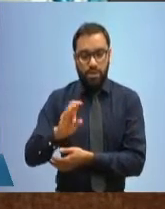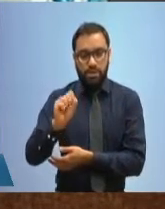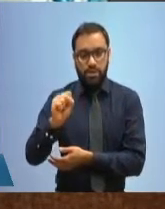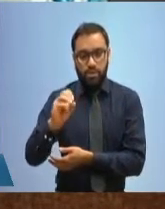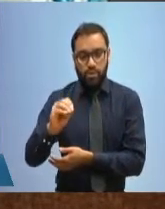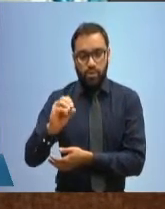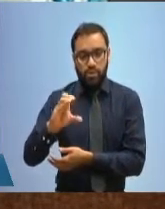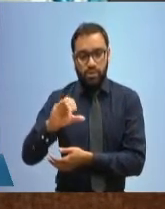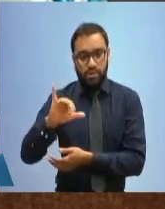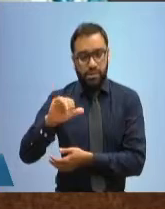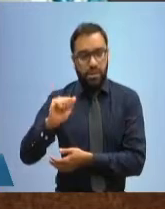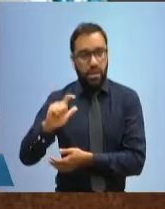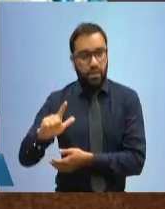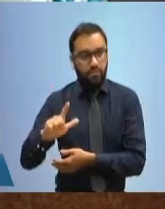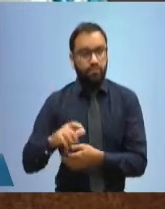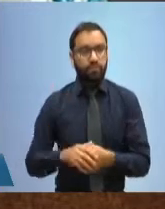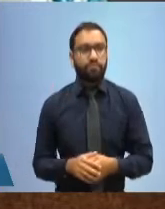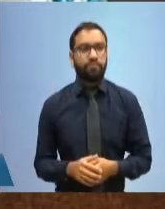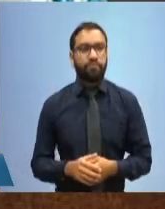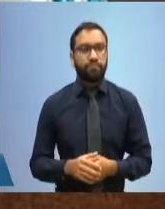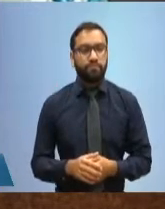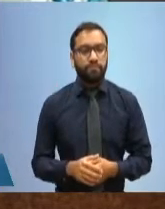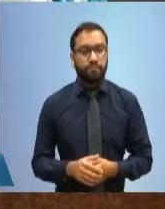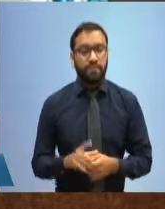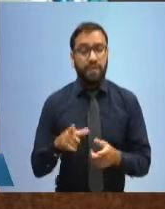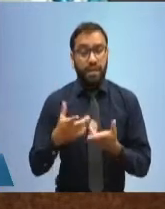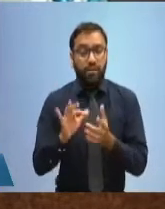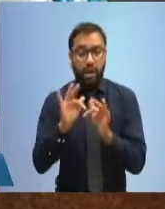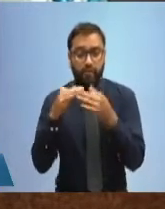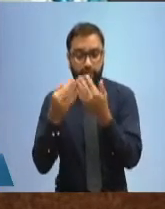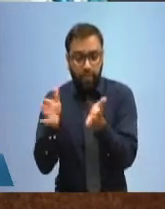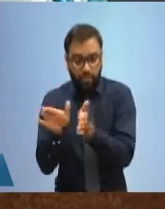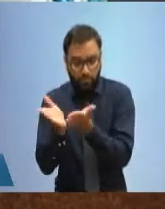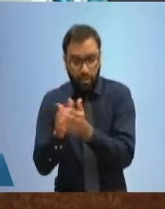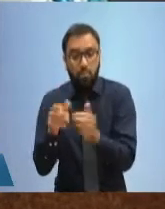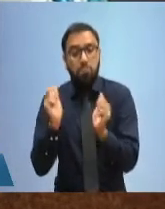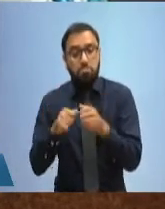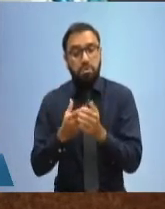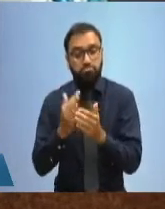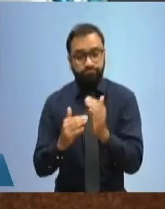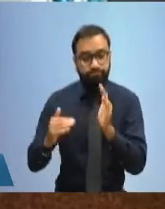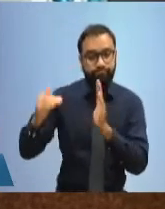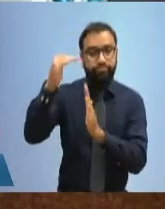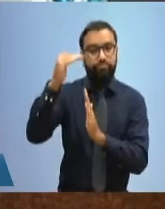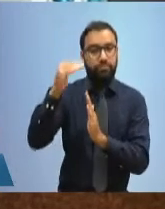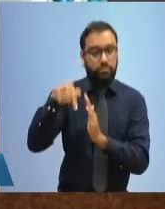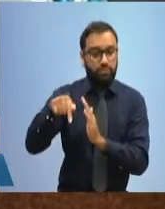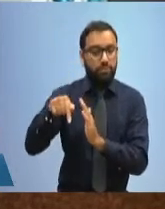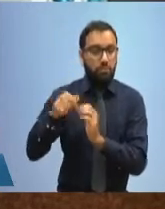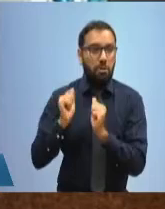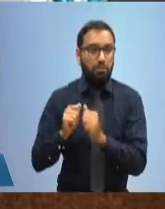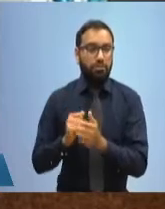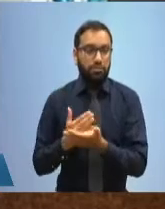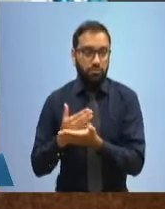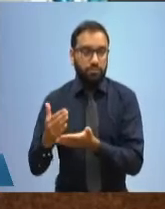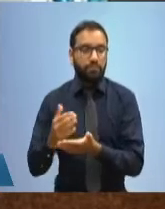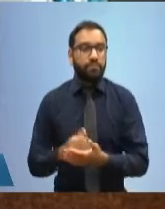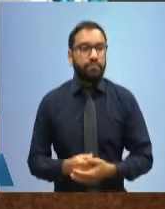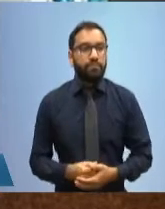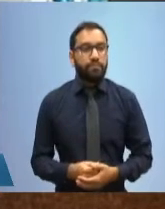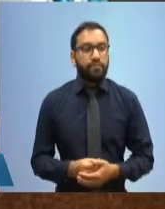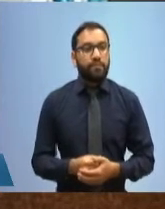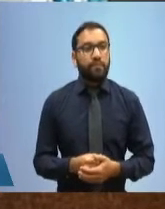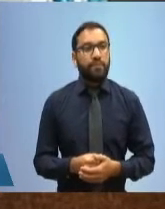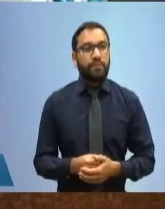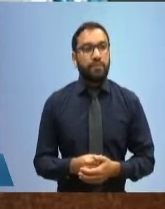prioridade no processo de regularização fundiária nós temos inclusive uma comissão interinstitucional da